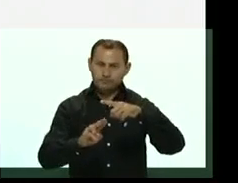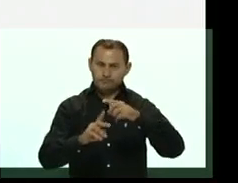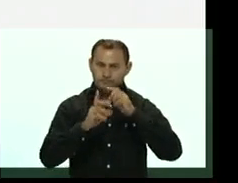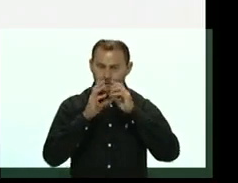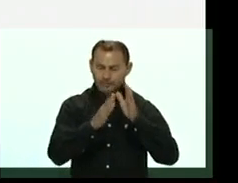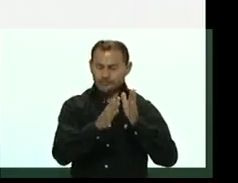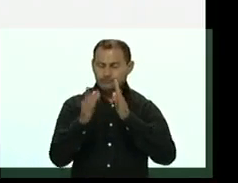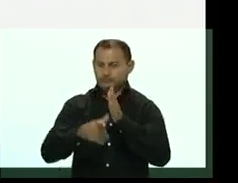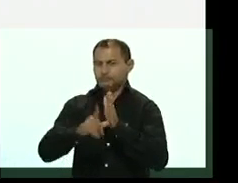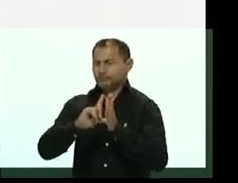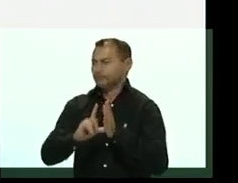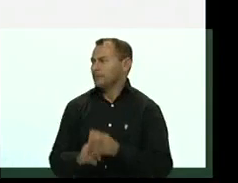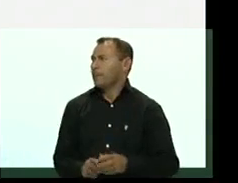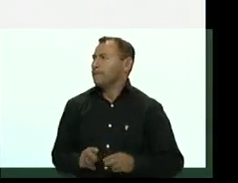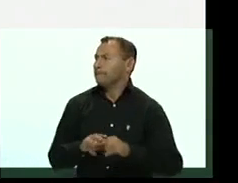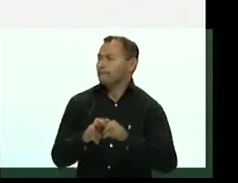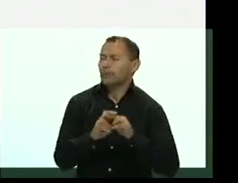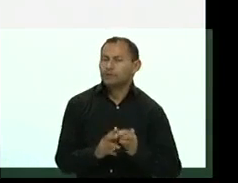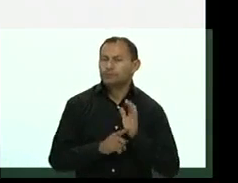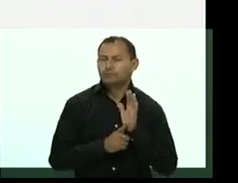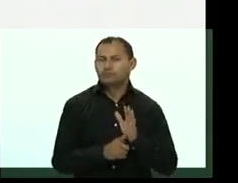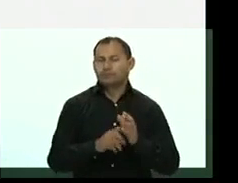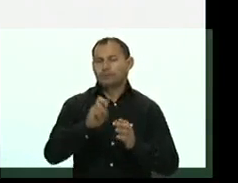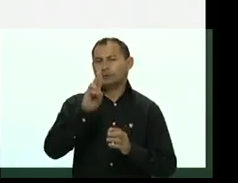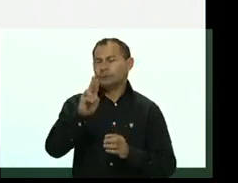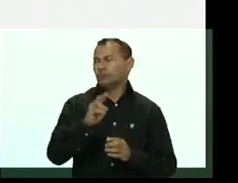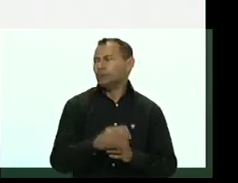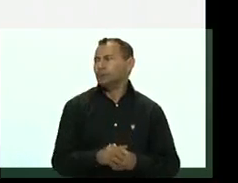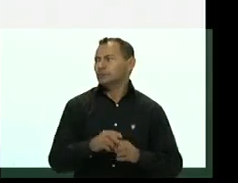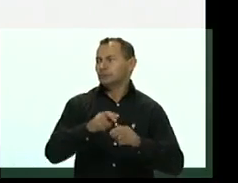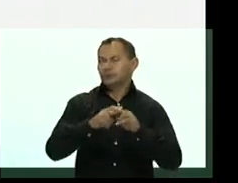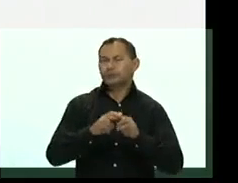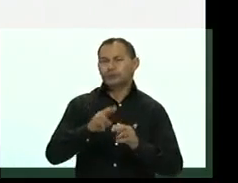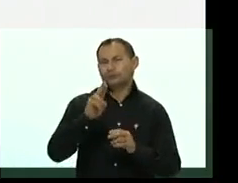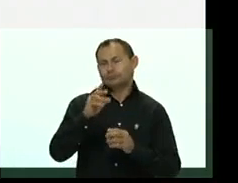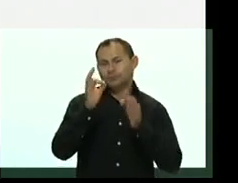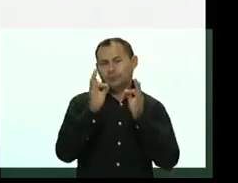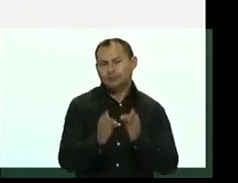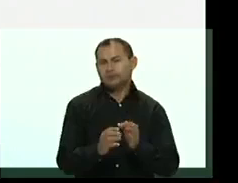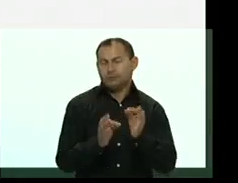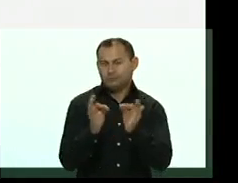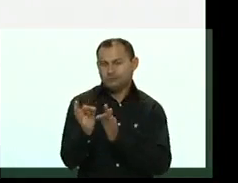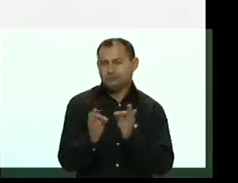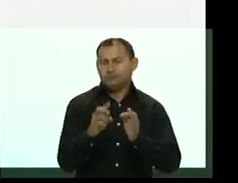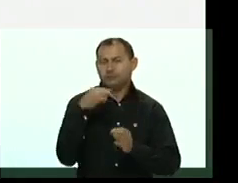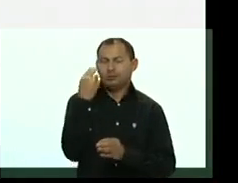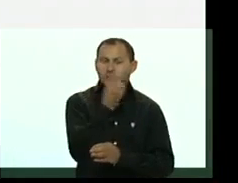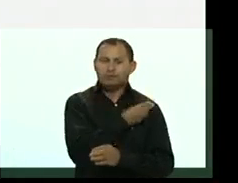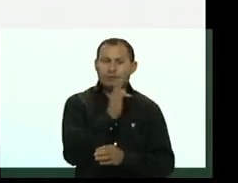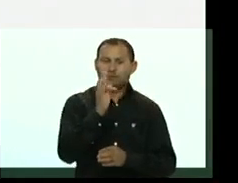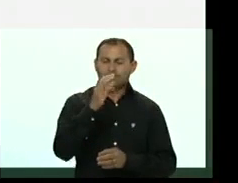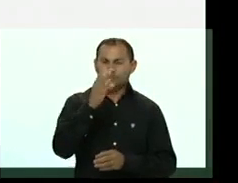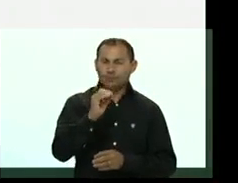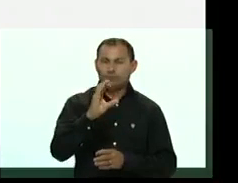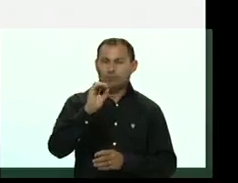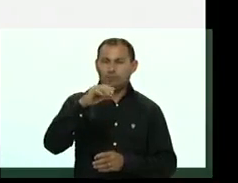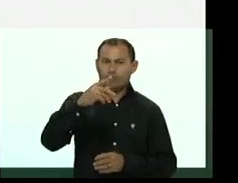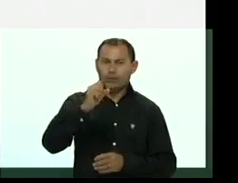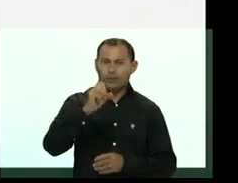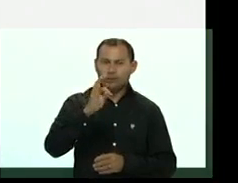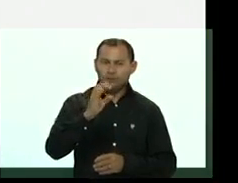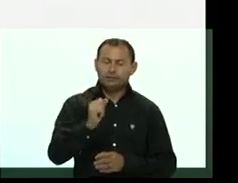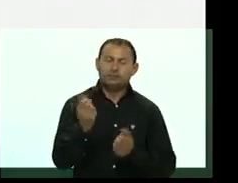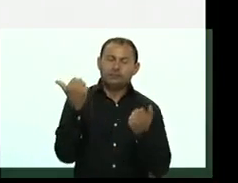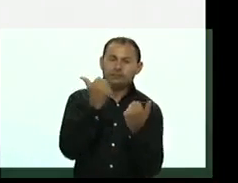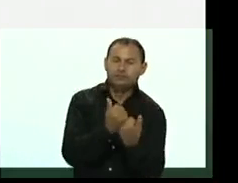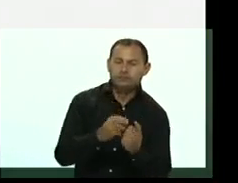nosso slide anterior. Por isso que aparece esse 1 sobre u, tá? Só organizando as nossas funções compostas.